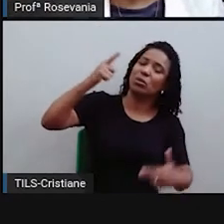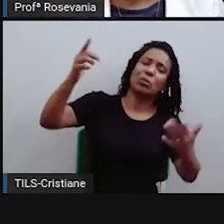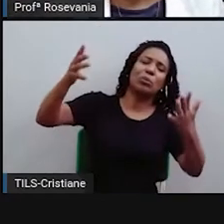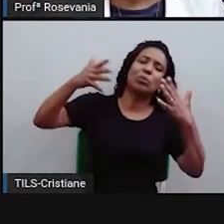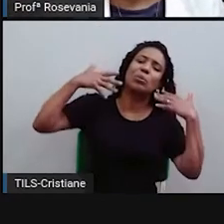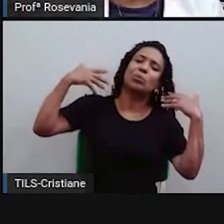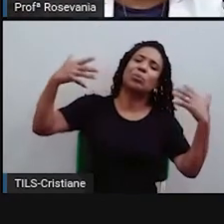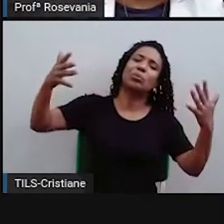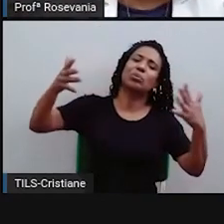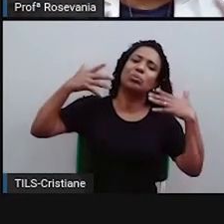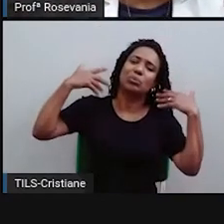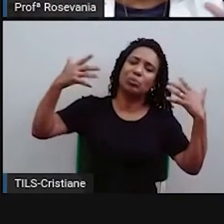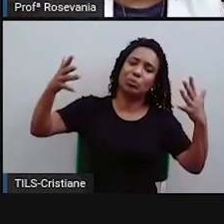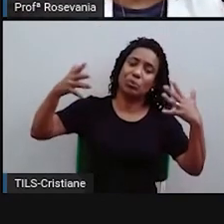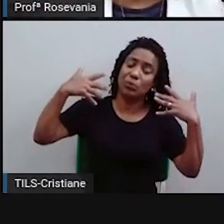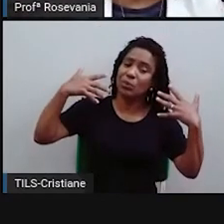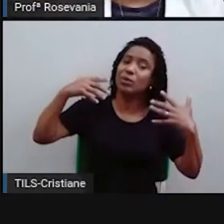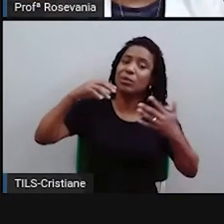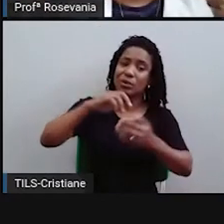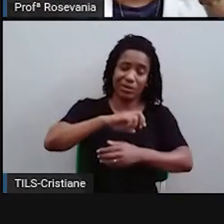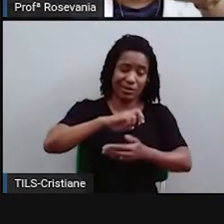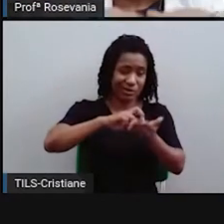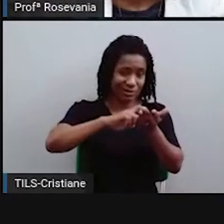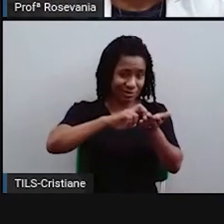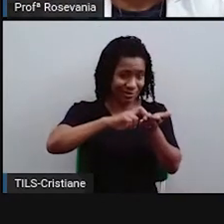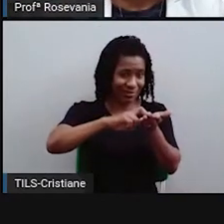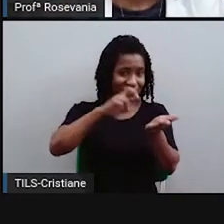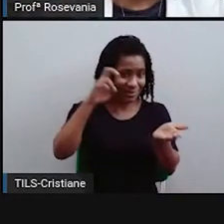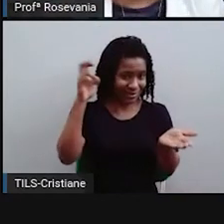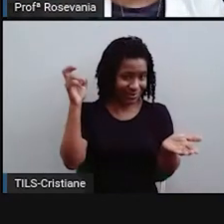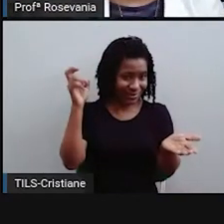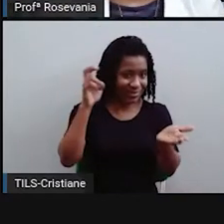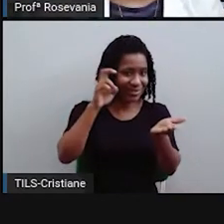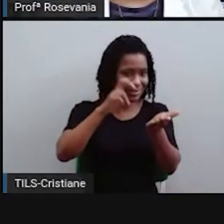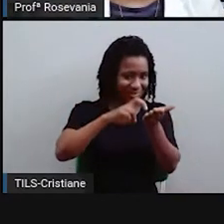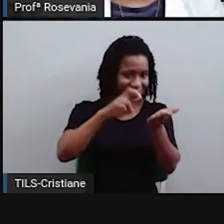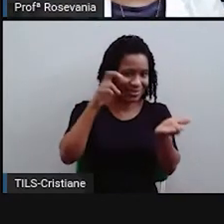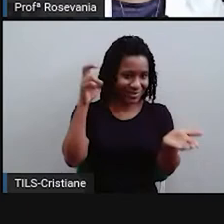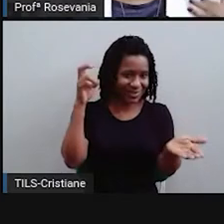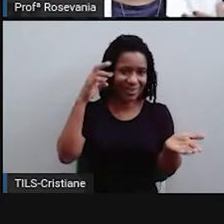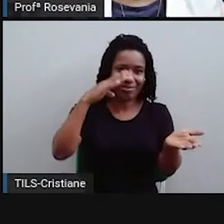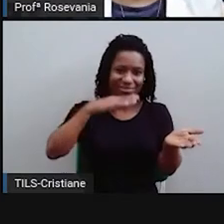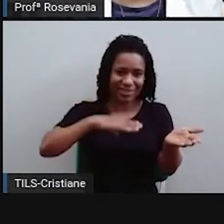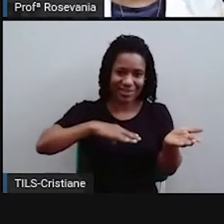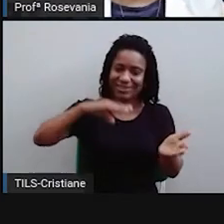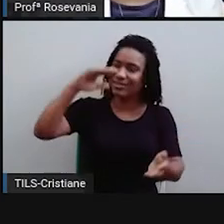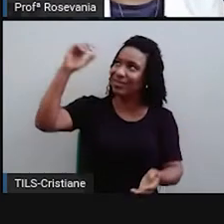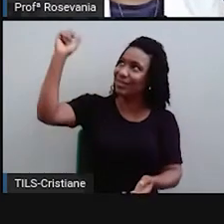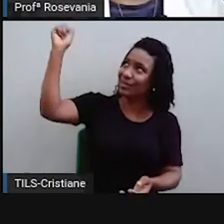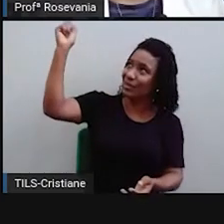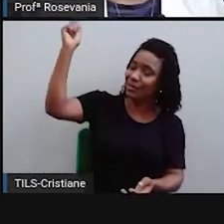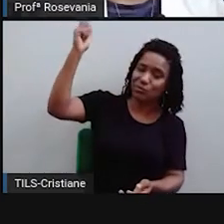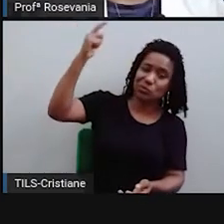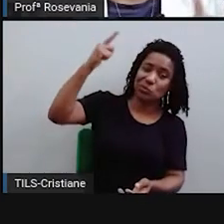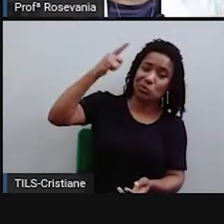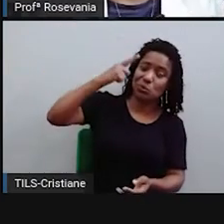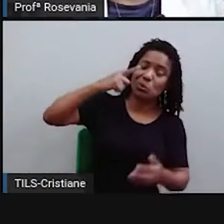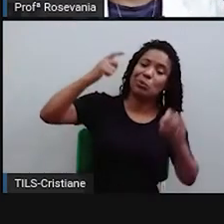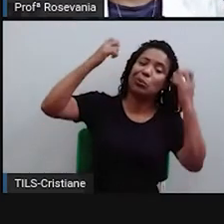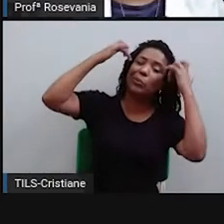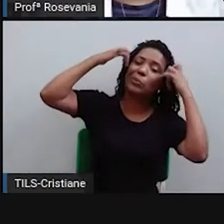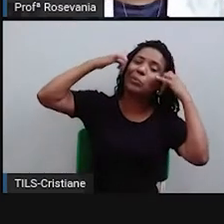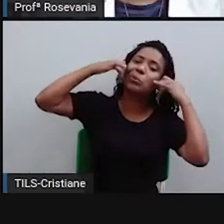dia, né? Porque de noite todo mundo sabe que no deserto a temperatura cai muito, né? Aquele sol escaldante, você com